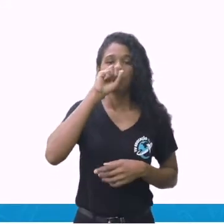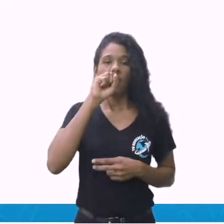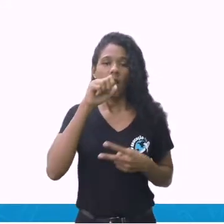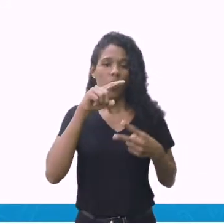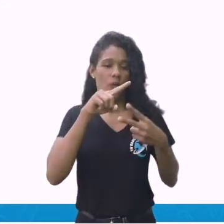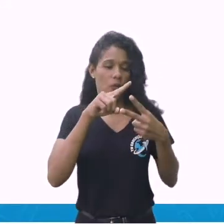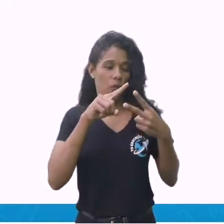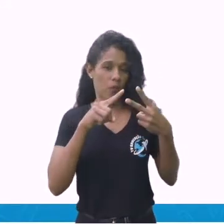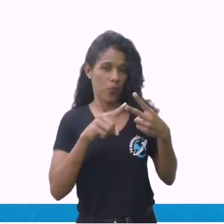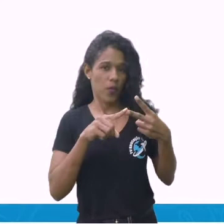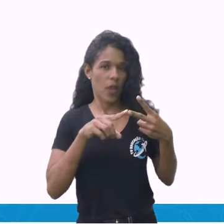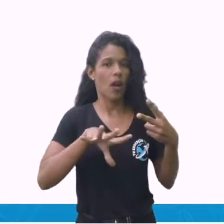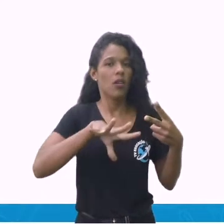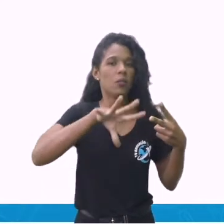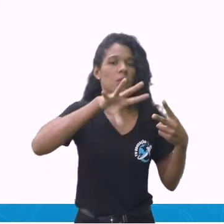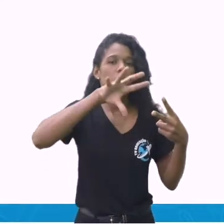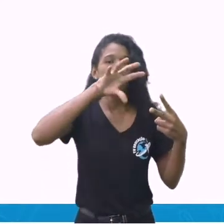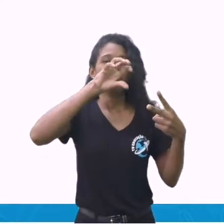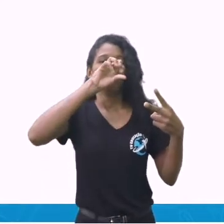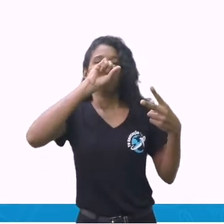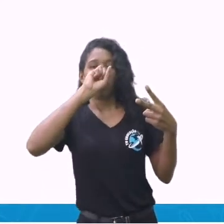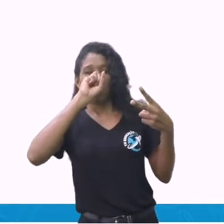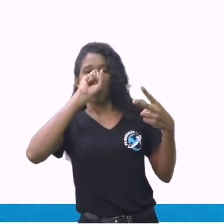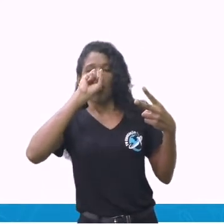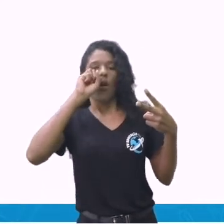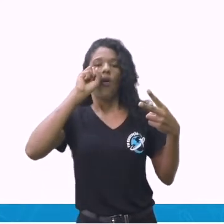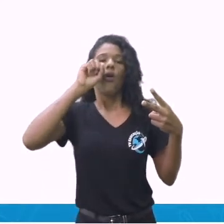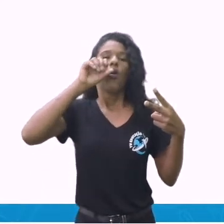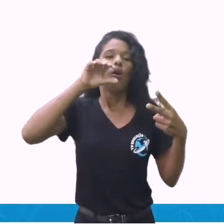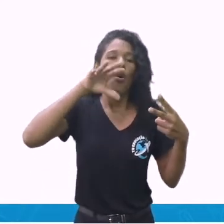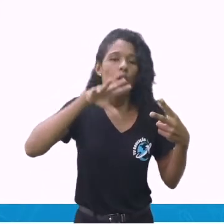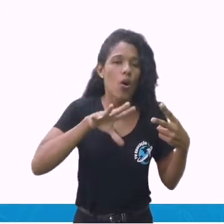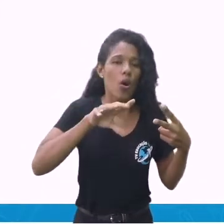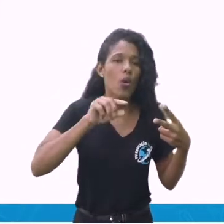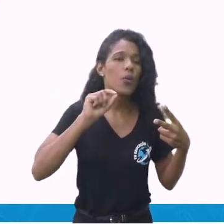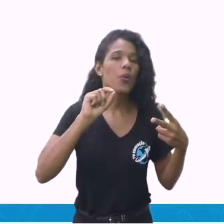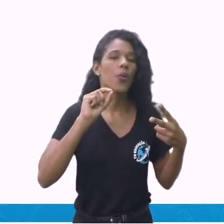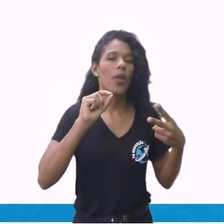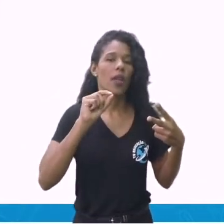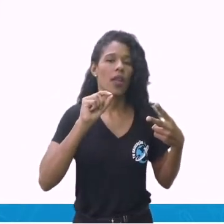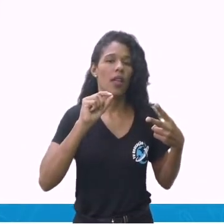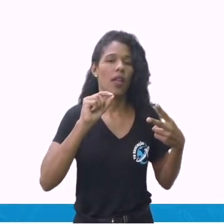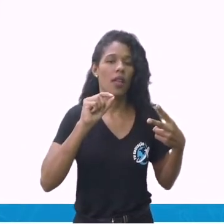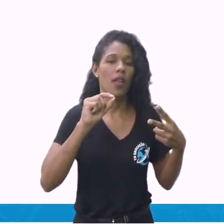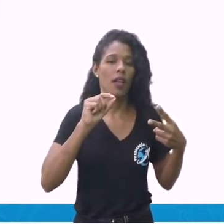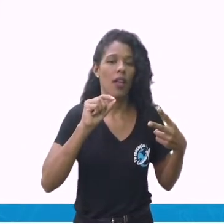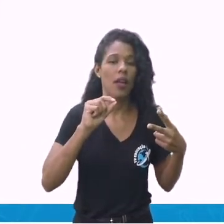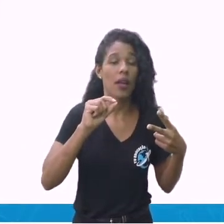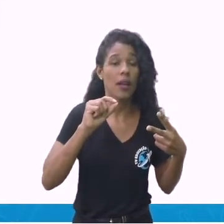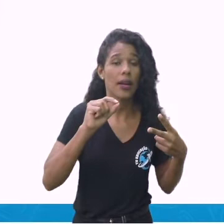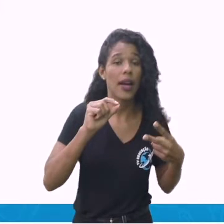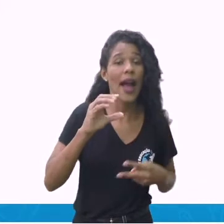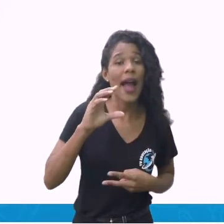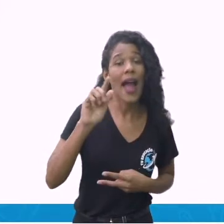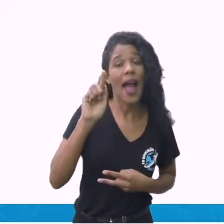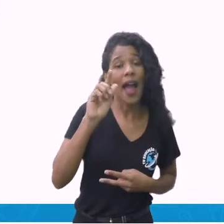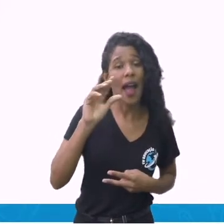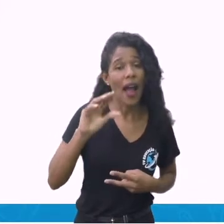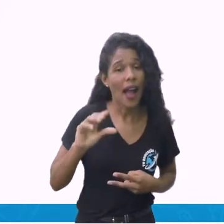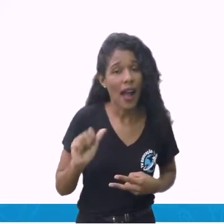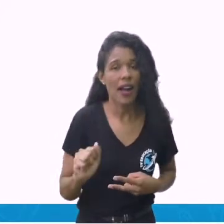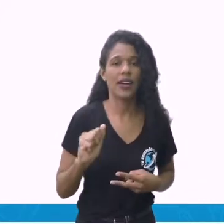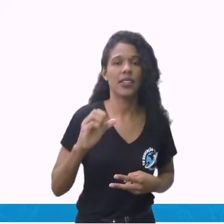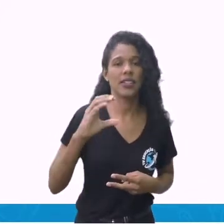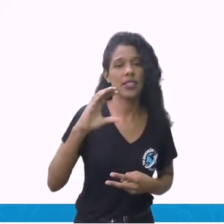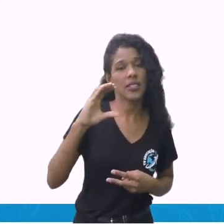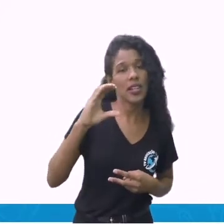não acontecem separadamente. Eles acontecem no mesmo instante. Por quê? Nós precisamos ali da